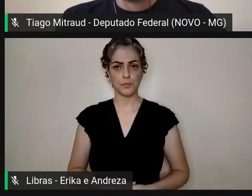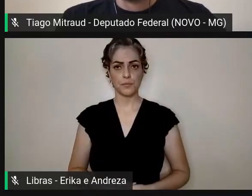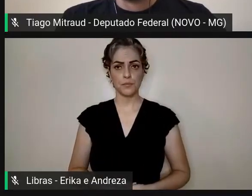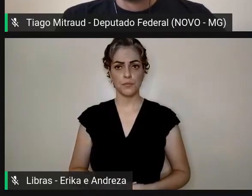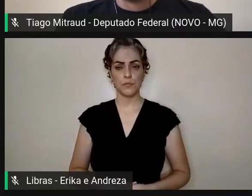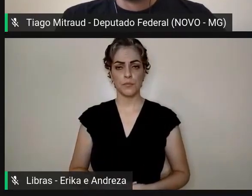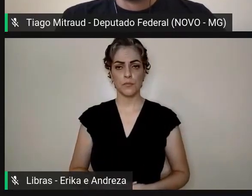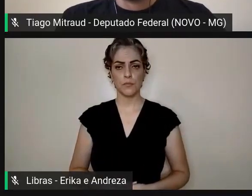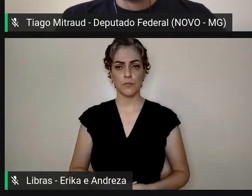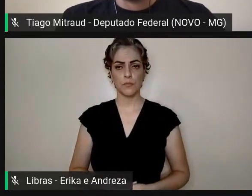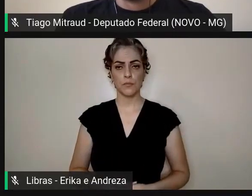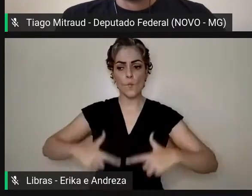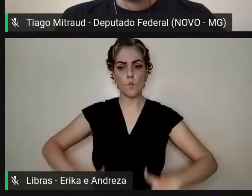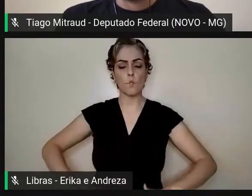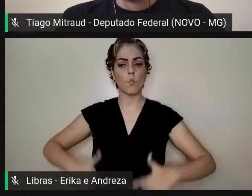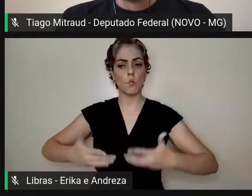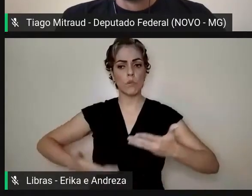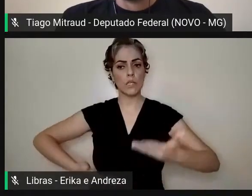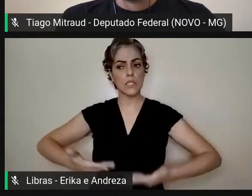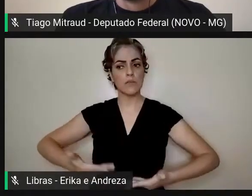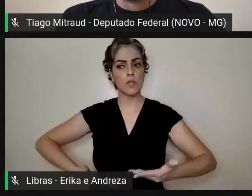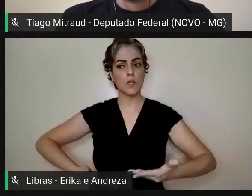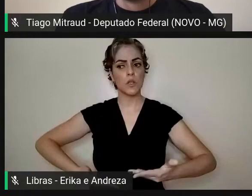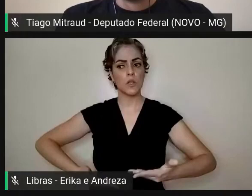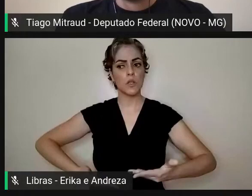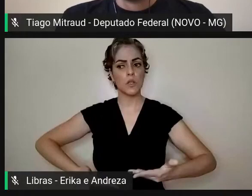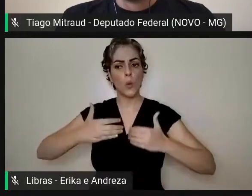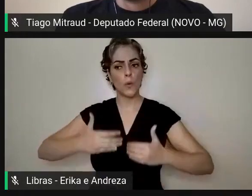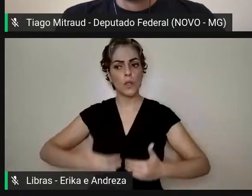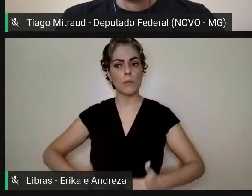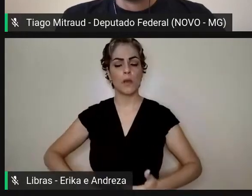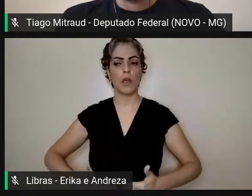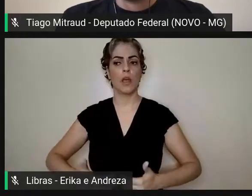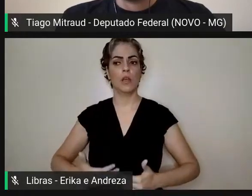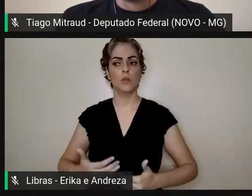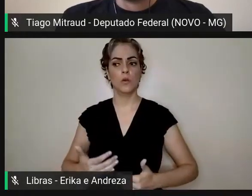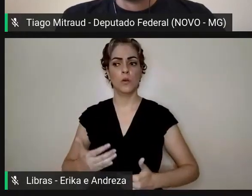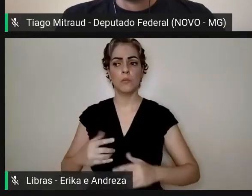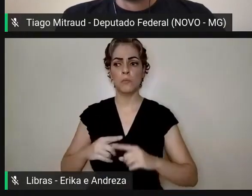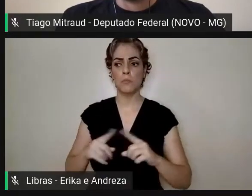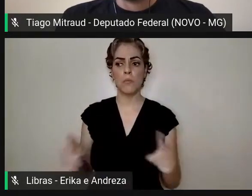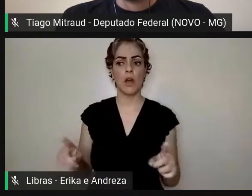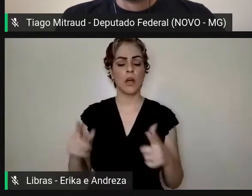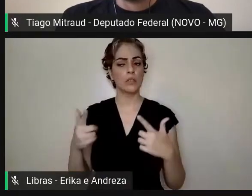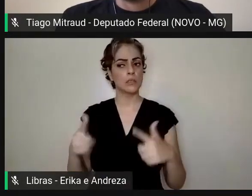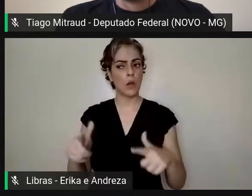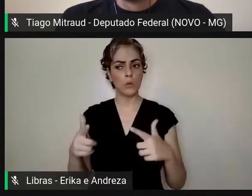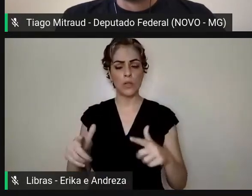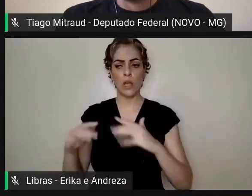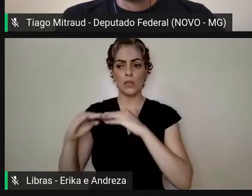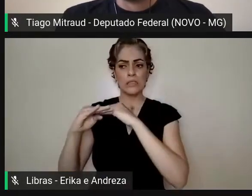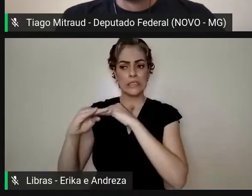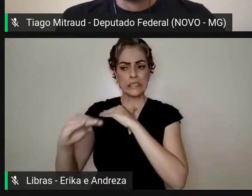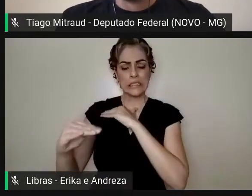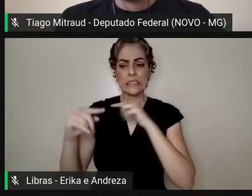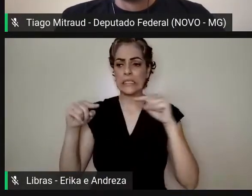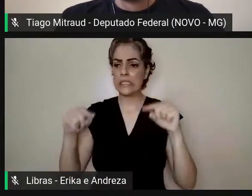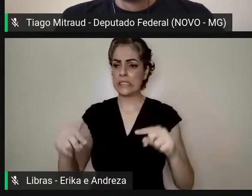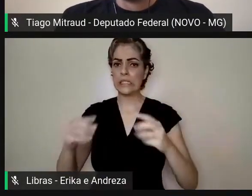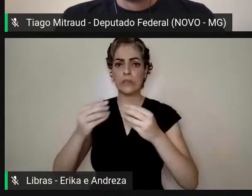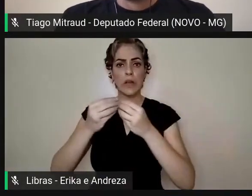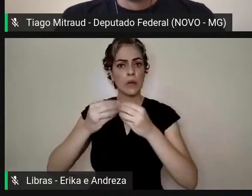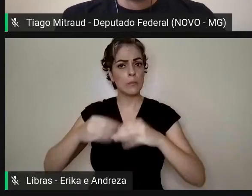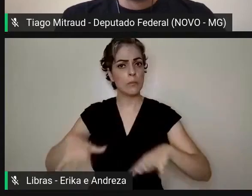servidor que não tenha estabilidade, o que vai desestruturar completamente o time nos